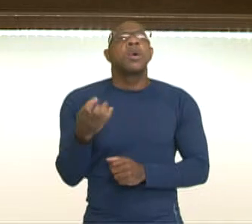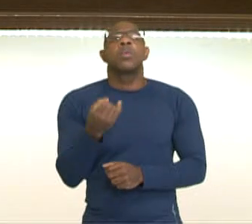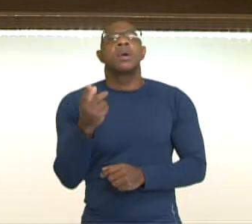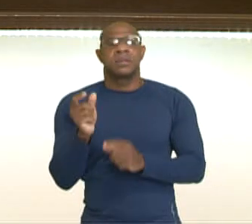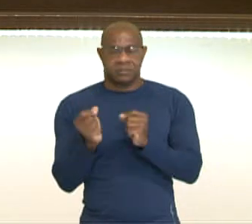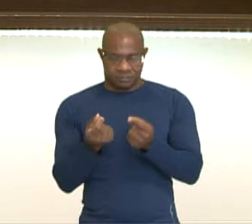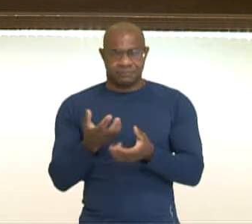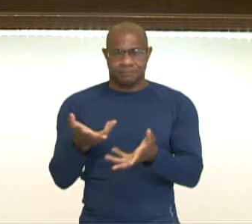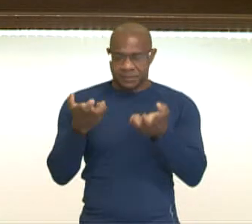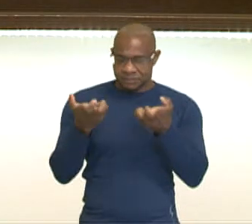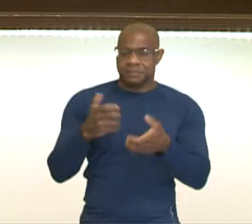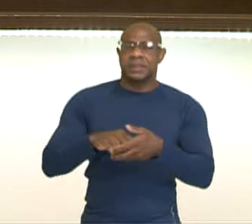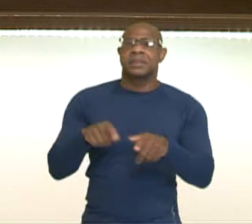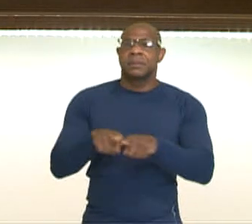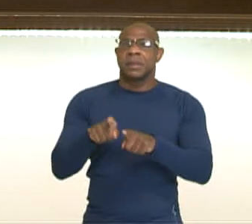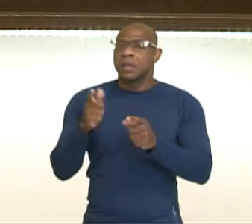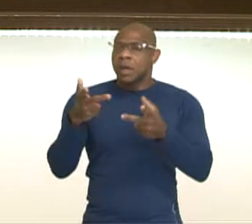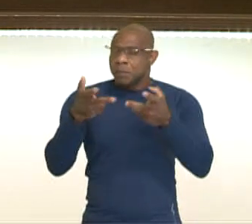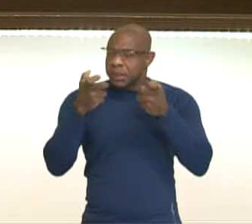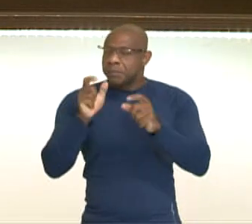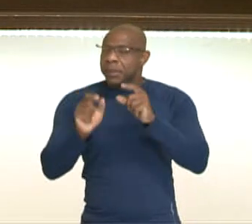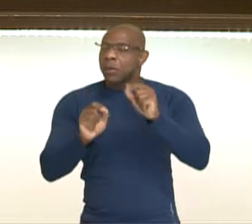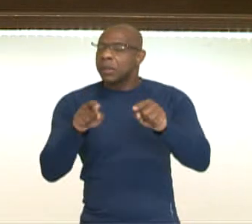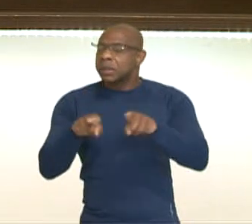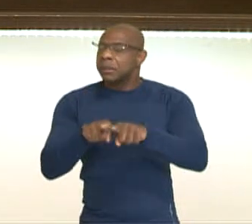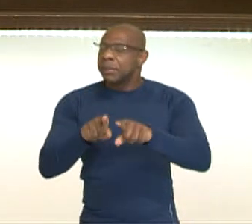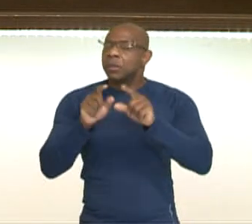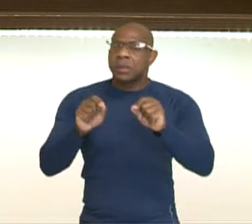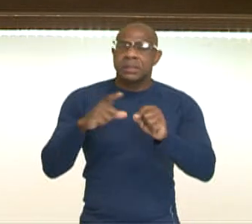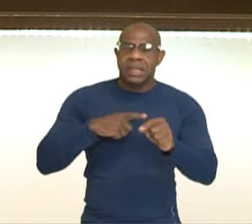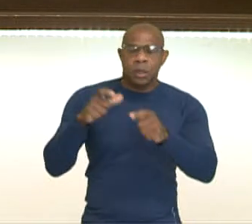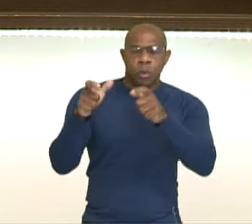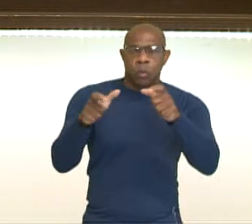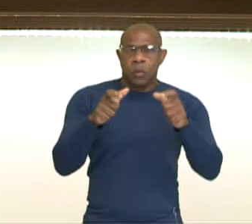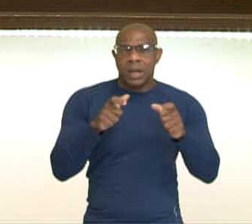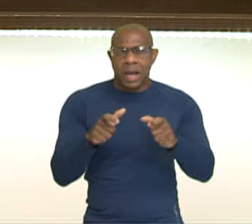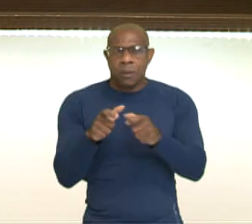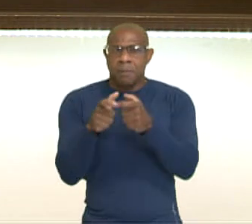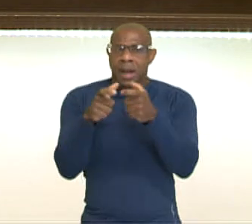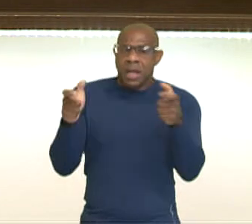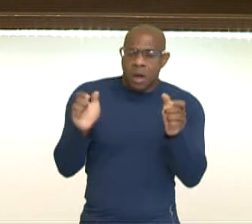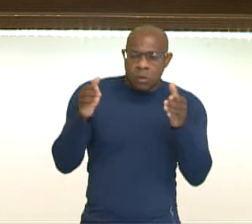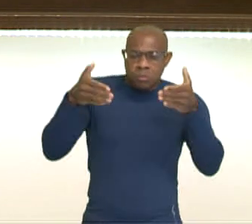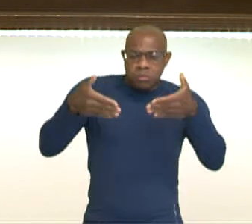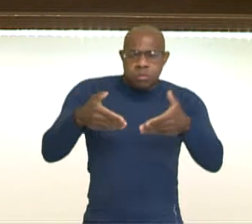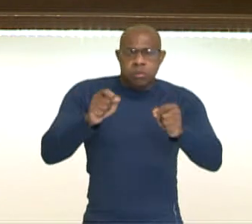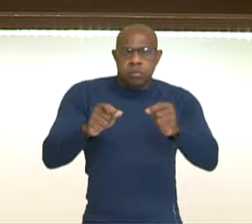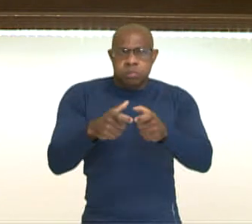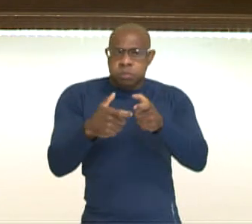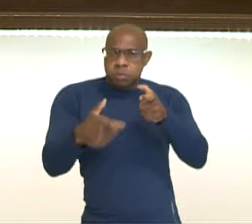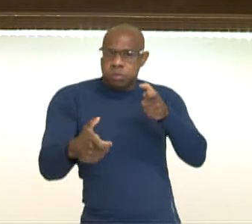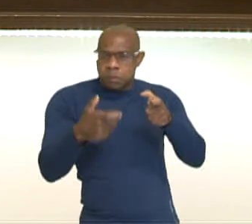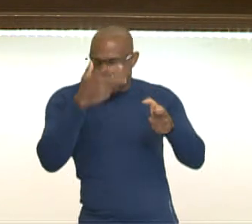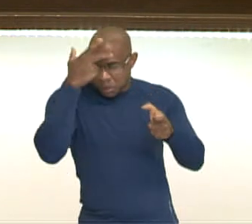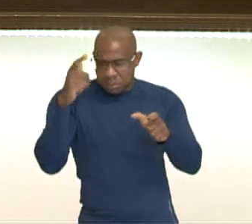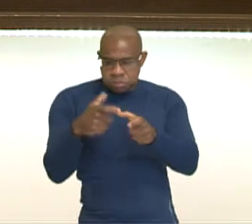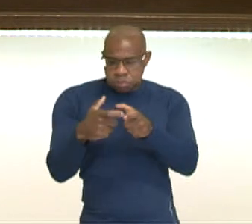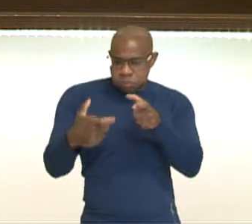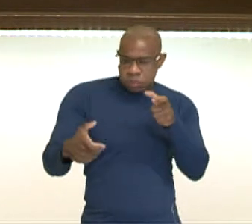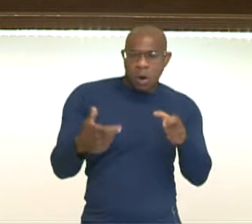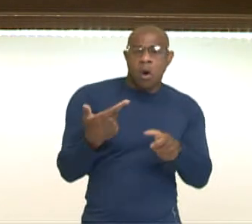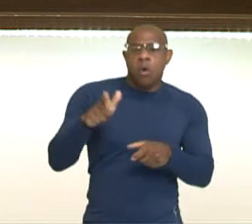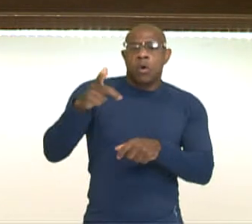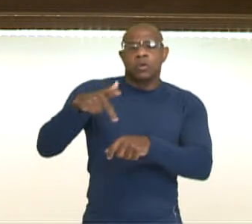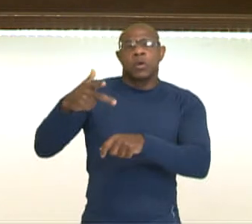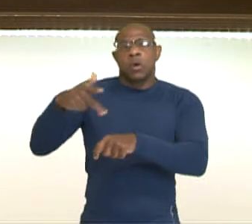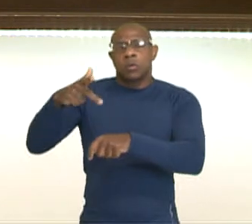E aí você consiga também ter a observação que temos lugares com maior concentração de estados, outros lugares